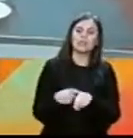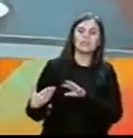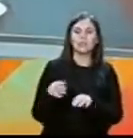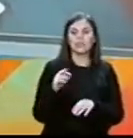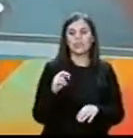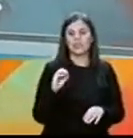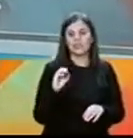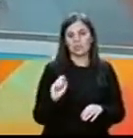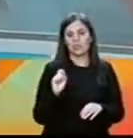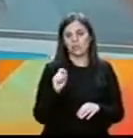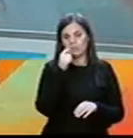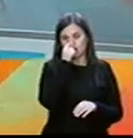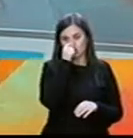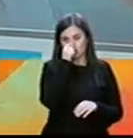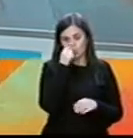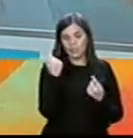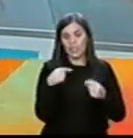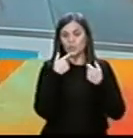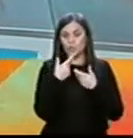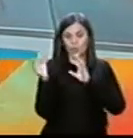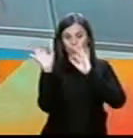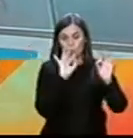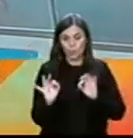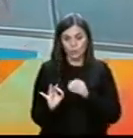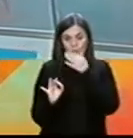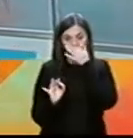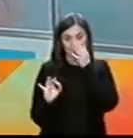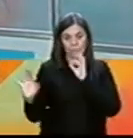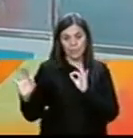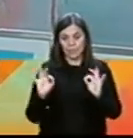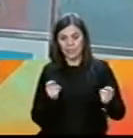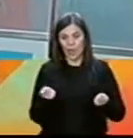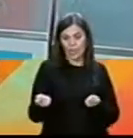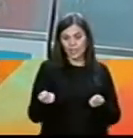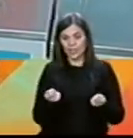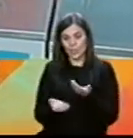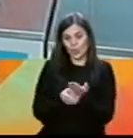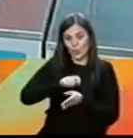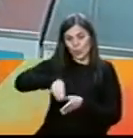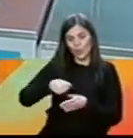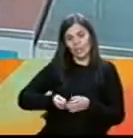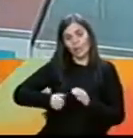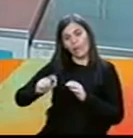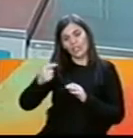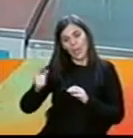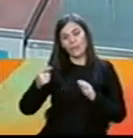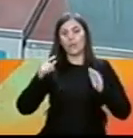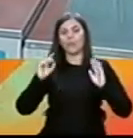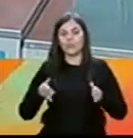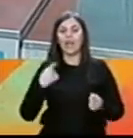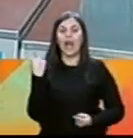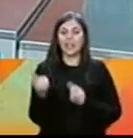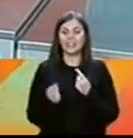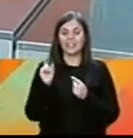30 minutos, não é? Sim. Nós temos tudo já colocado, não é? Mise en place. Exato. Diz. Aqui é tudo muito mais rápido, não é? Tem que ser tudo mais rápido. E às vezes até